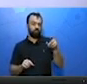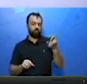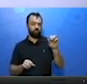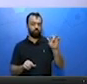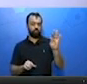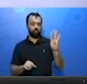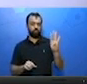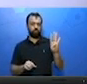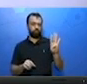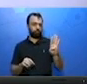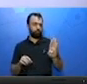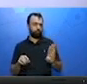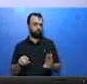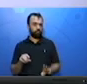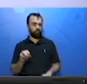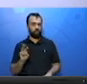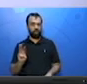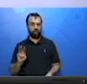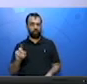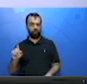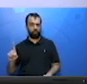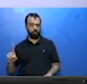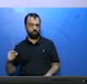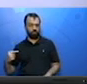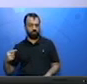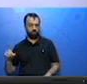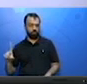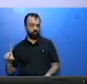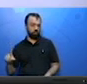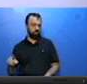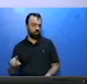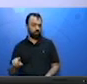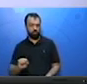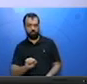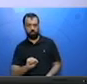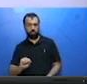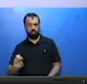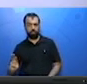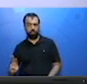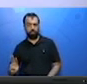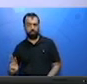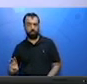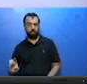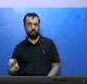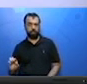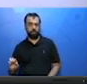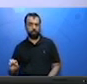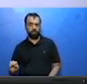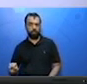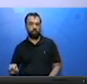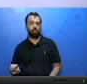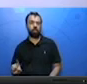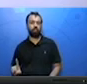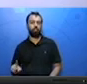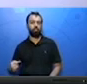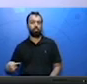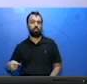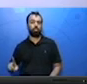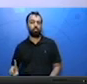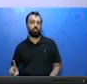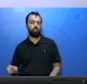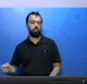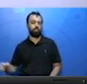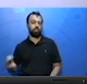E o C é 3 e menos 1. Então, é 3 no X, desço no menos 1 no Y. Ponto